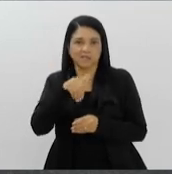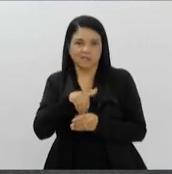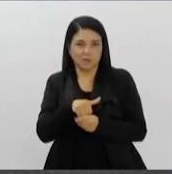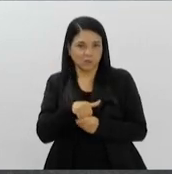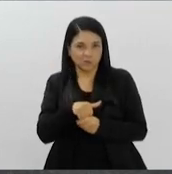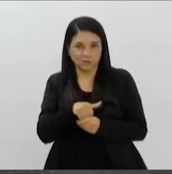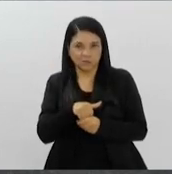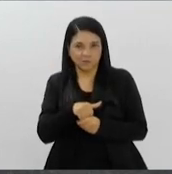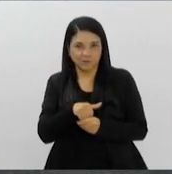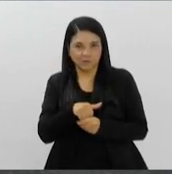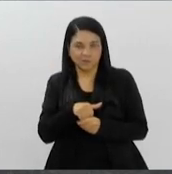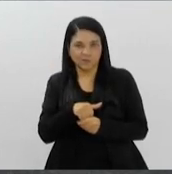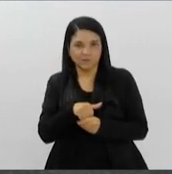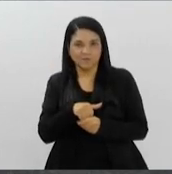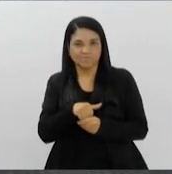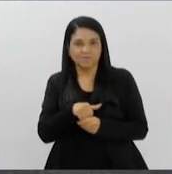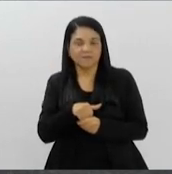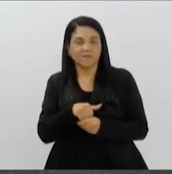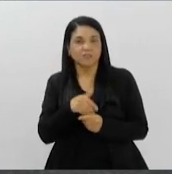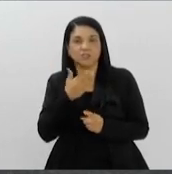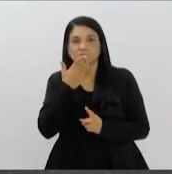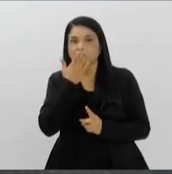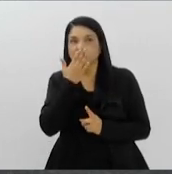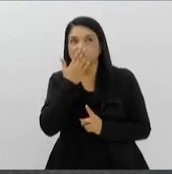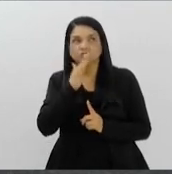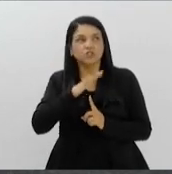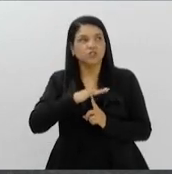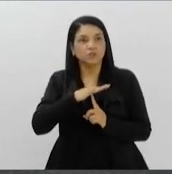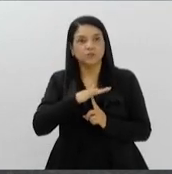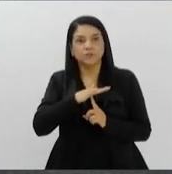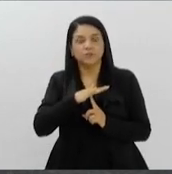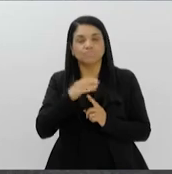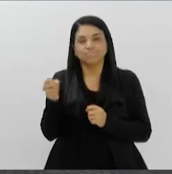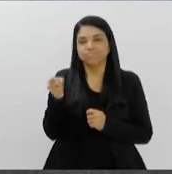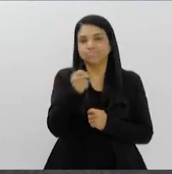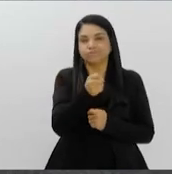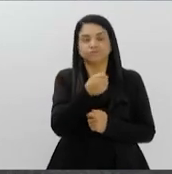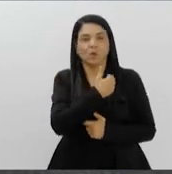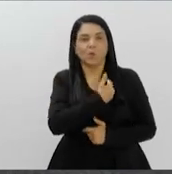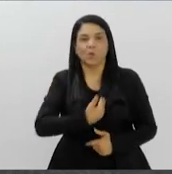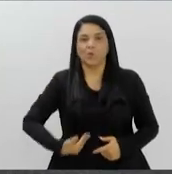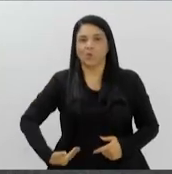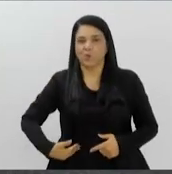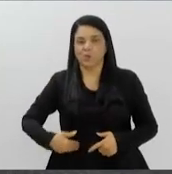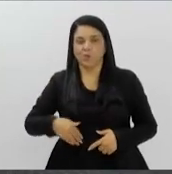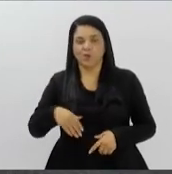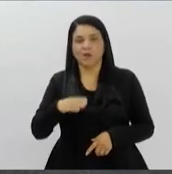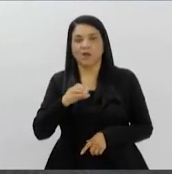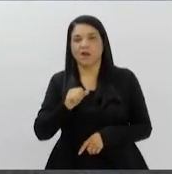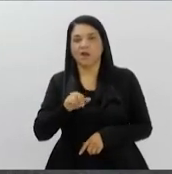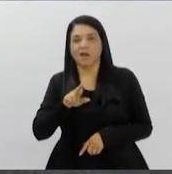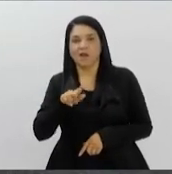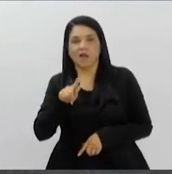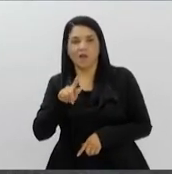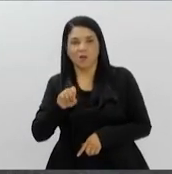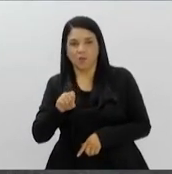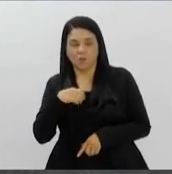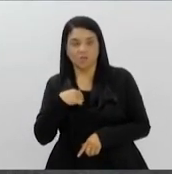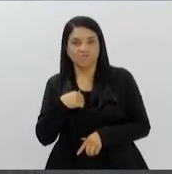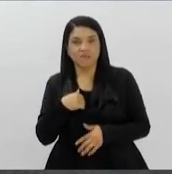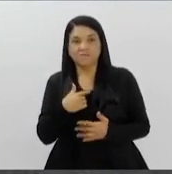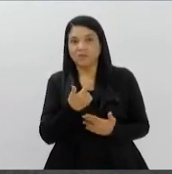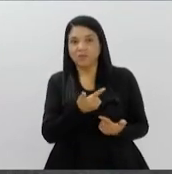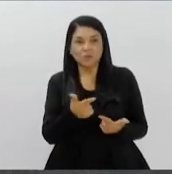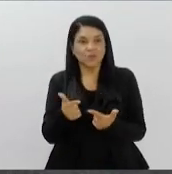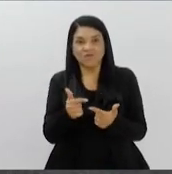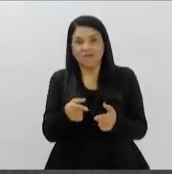poder ocupar nenhum tipo de cargo público, sem ter tido nenhuma intenção de cometer qualquer tipo de dolo